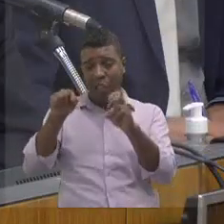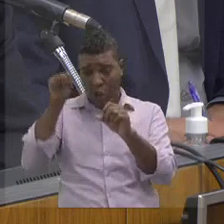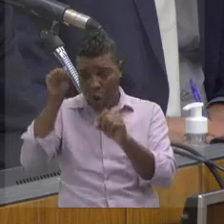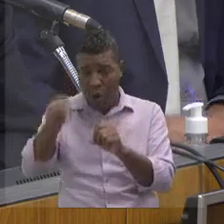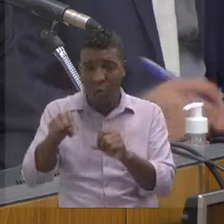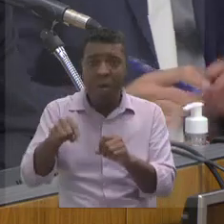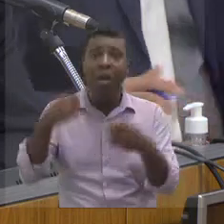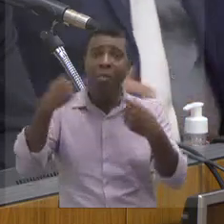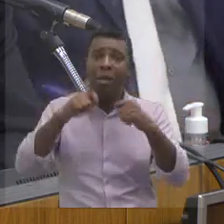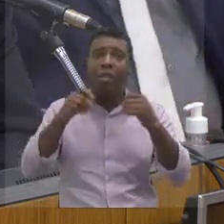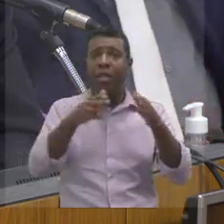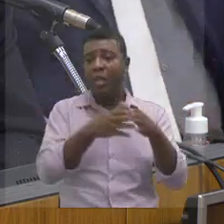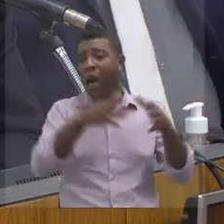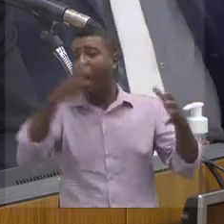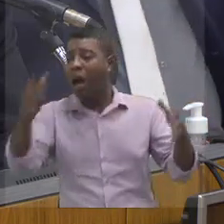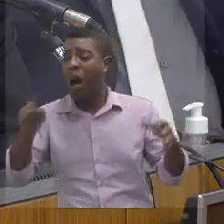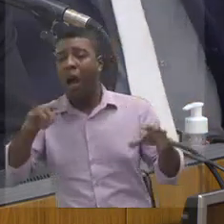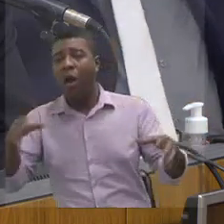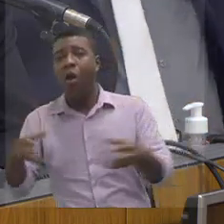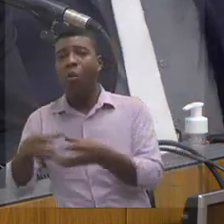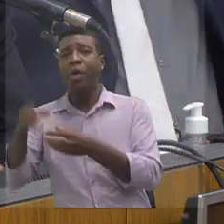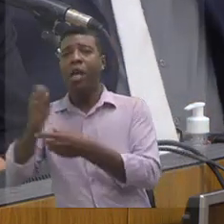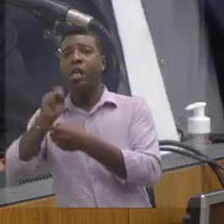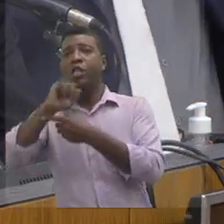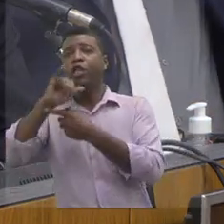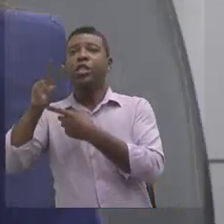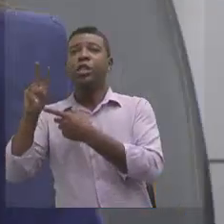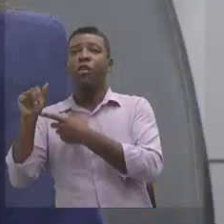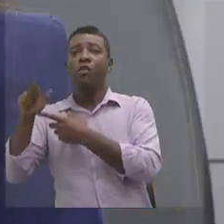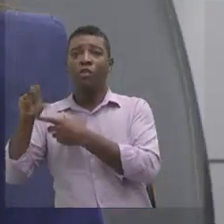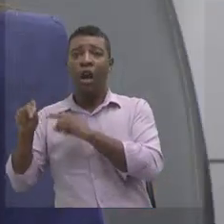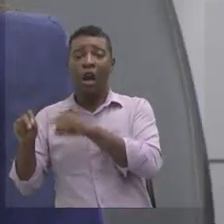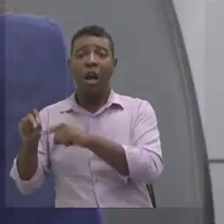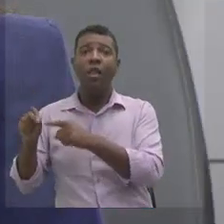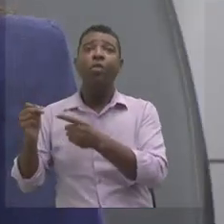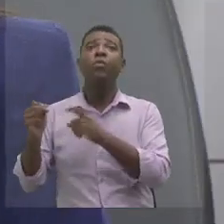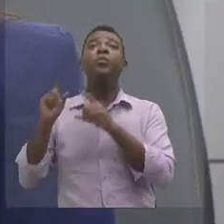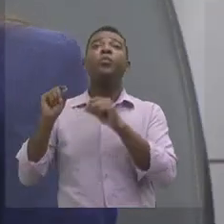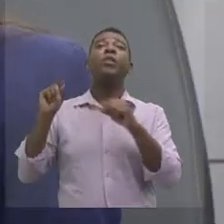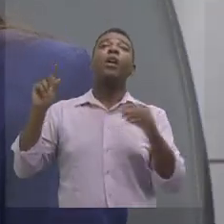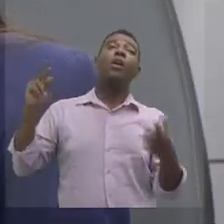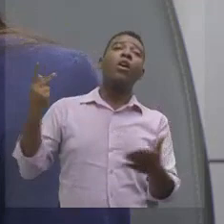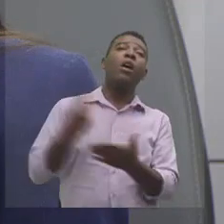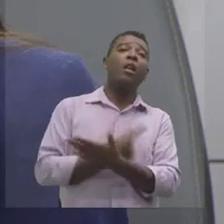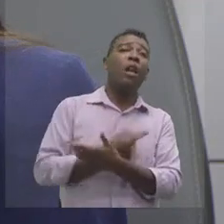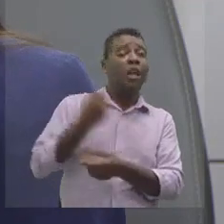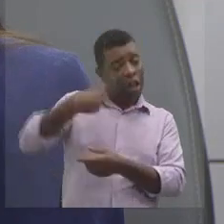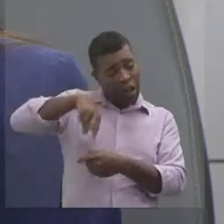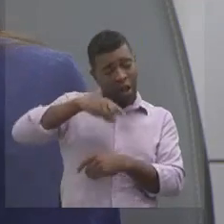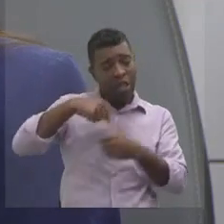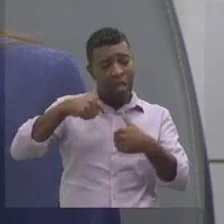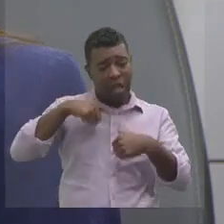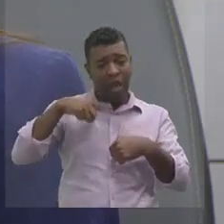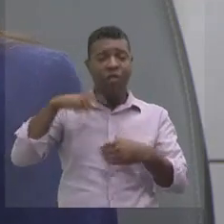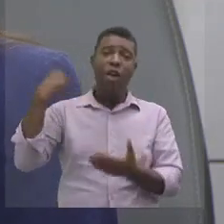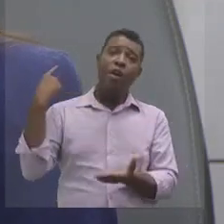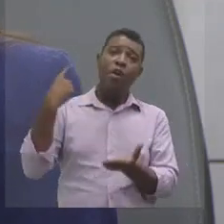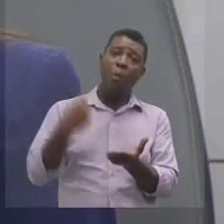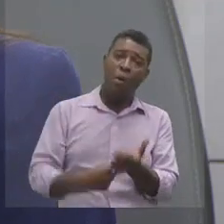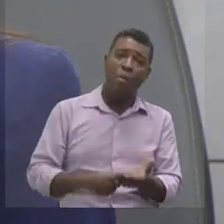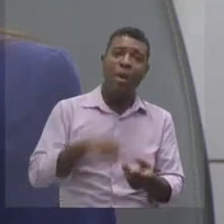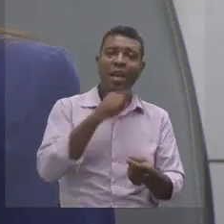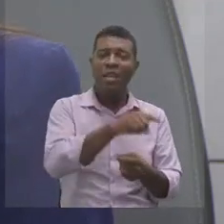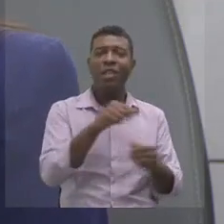intervenção também para a comunidade do Silvano e não só para essa comunidade né momento em que a gente teve um compromisso feito pelo caça-niga pelo